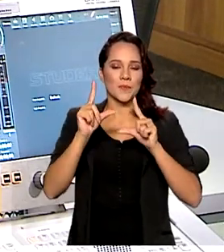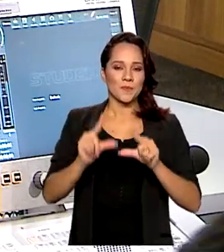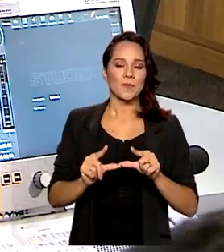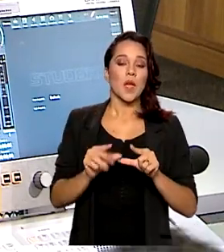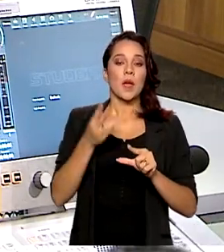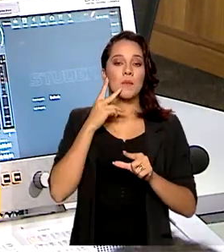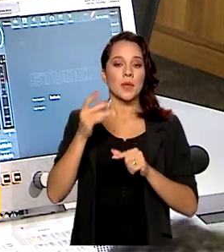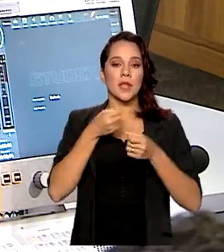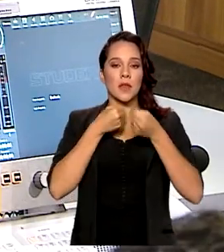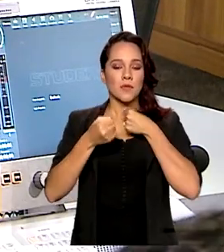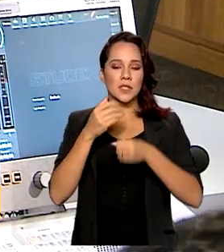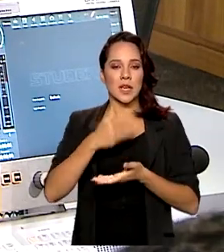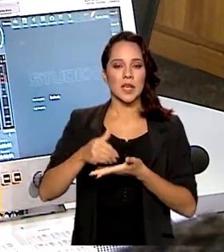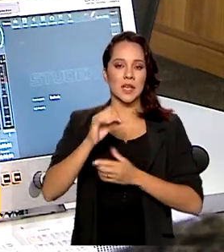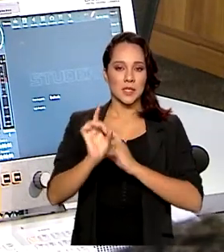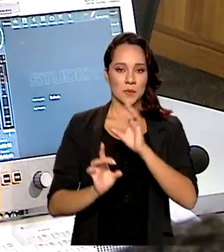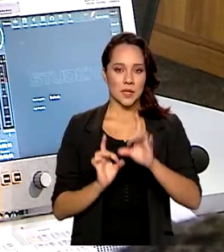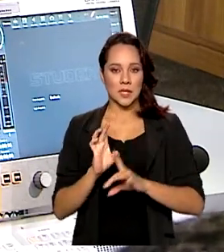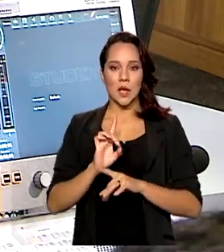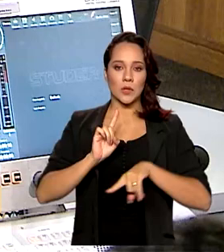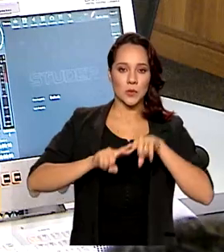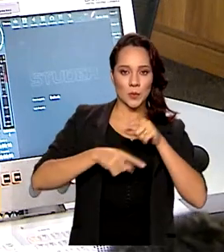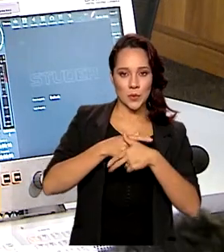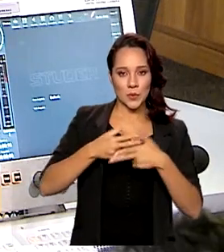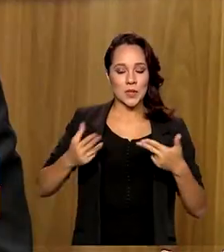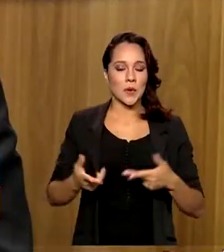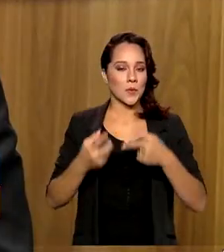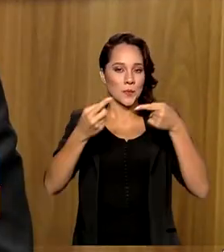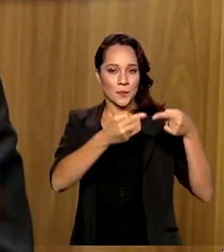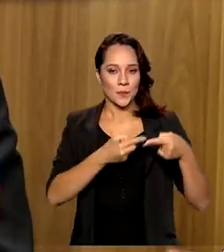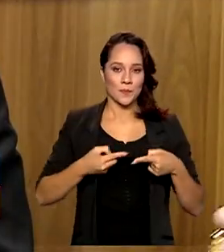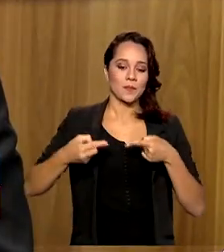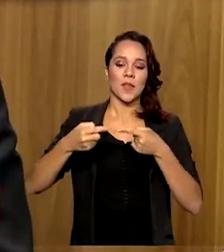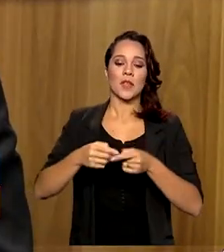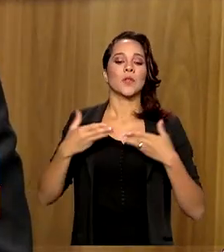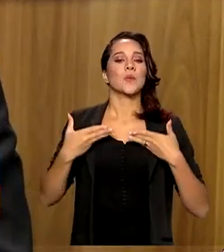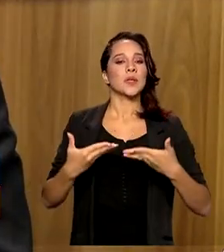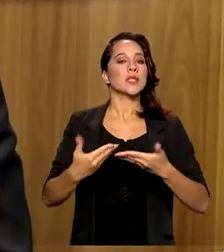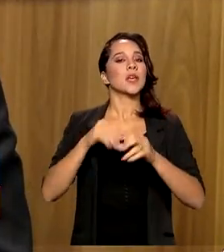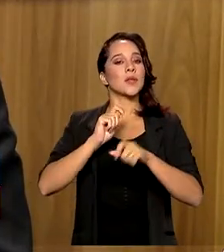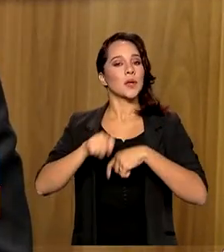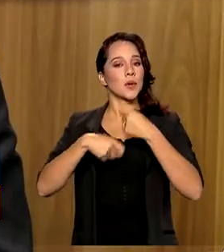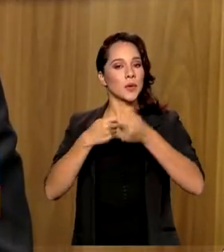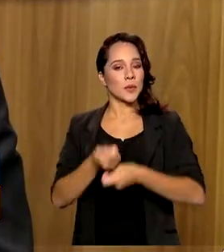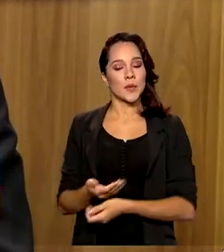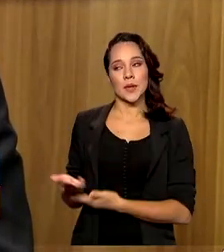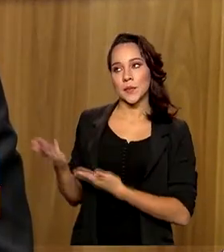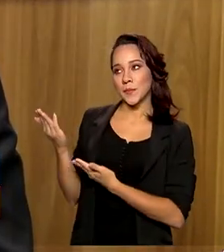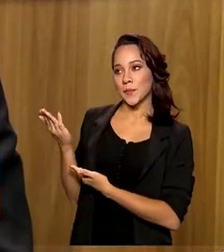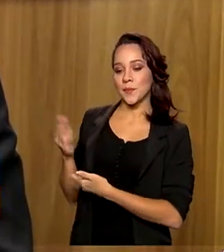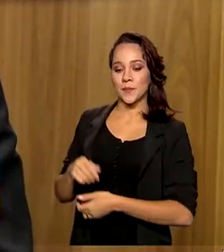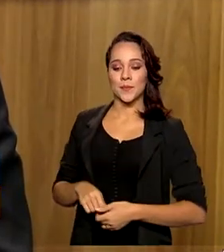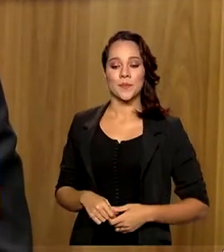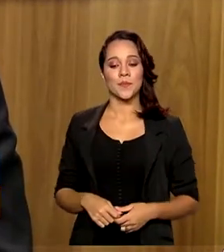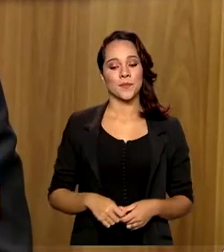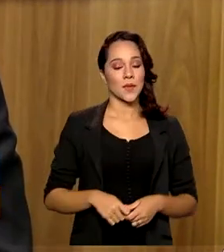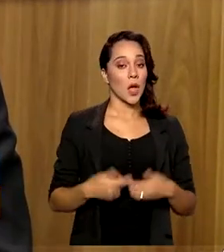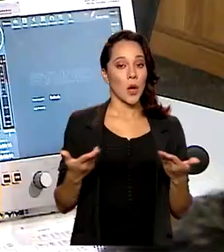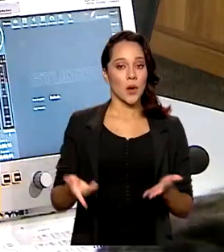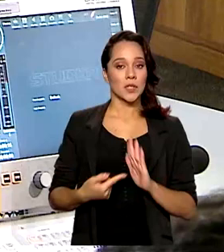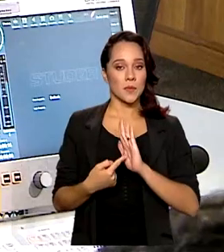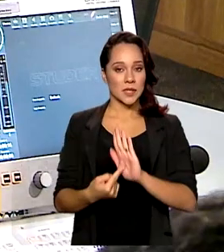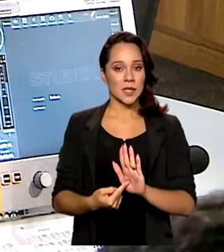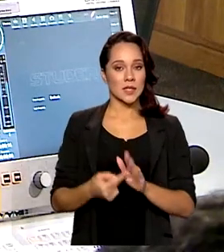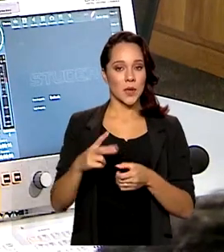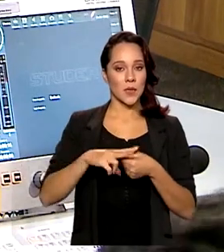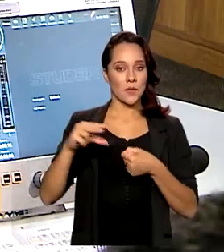ao vivo do dia com o secretário especial de Produtividade e Competitividade do Ministério da Economia, Alexandre Uata. Hoje, na